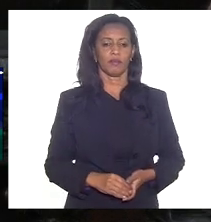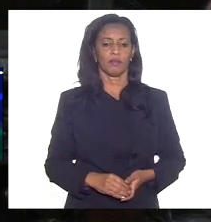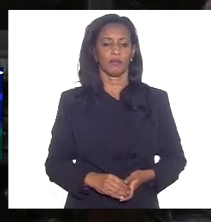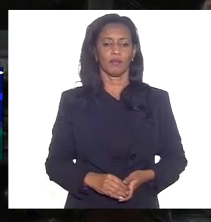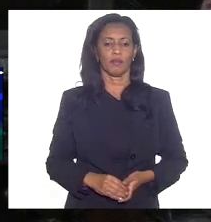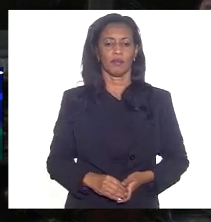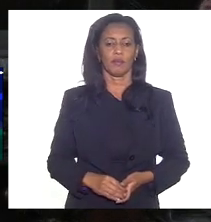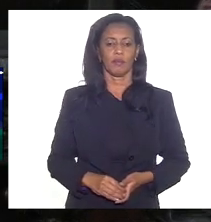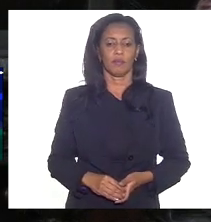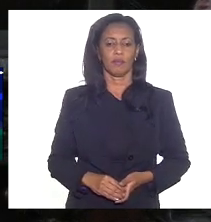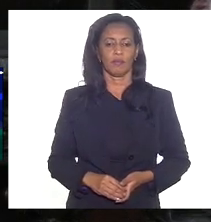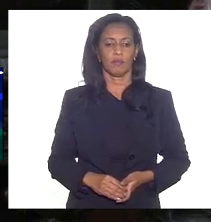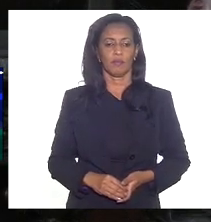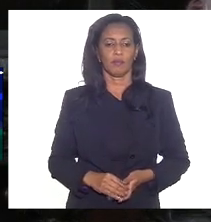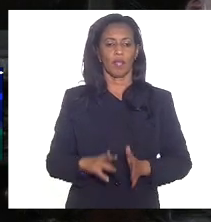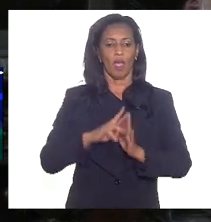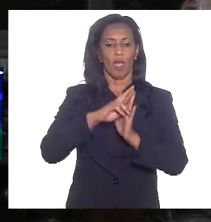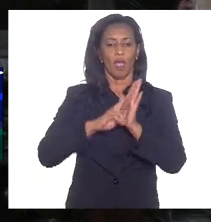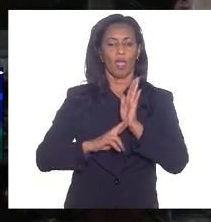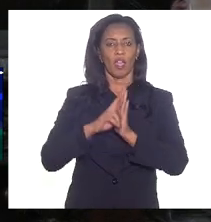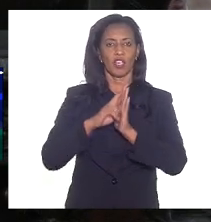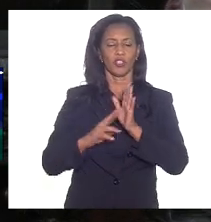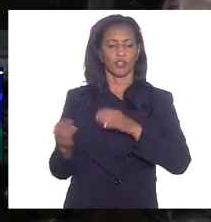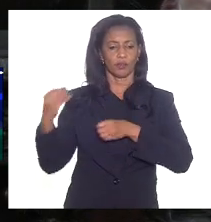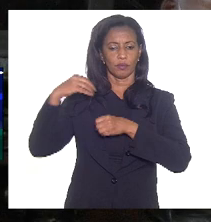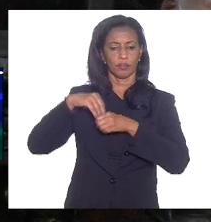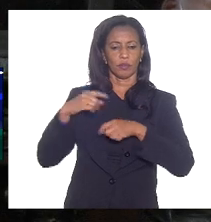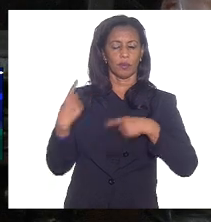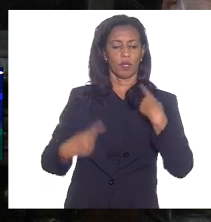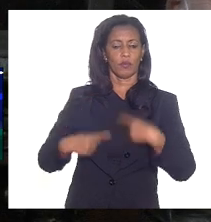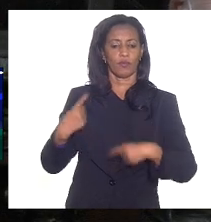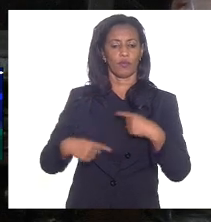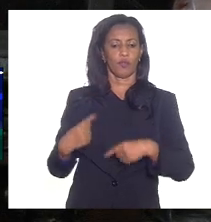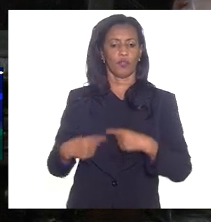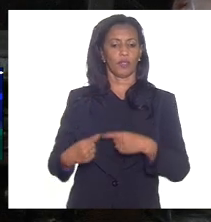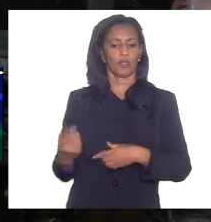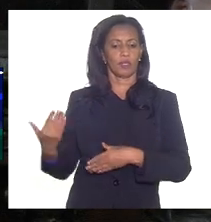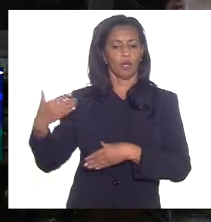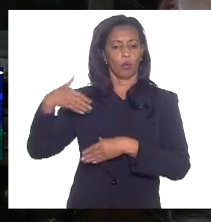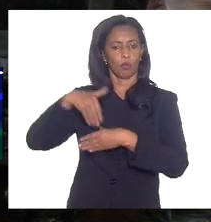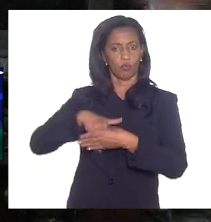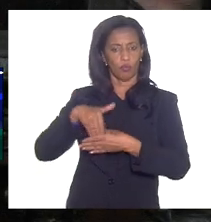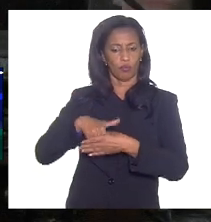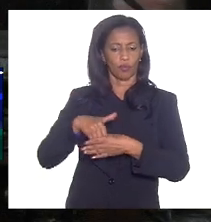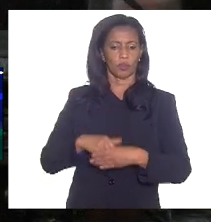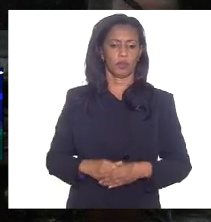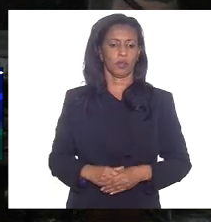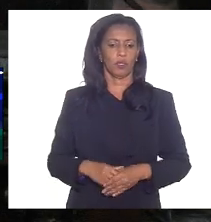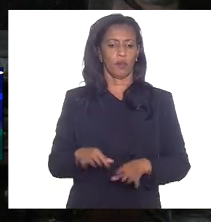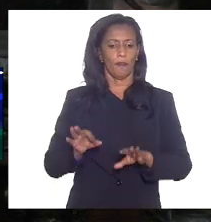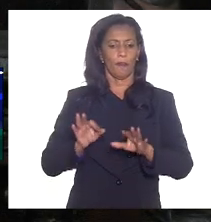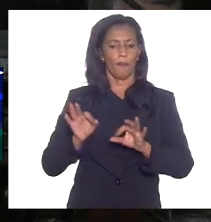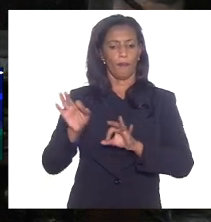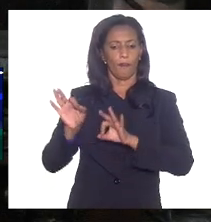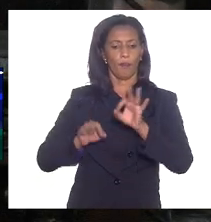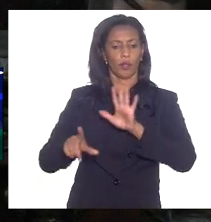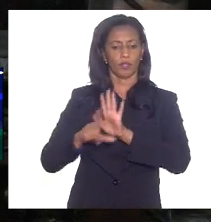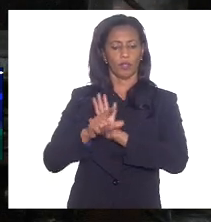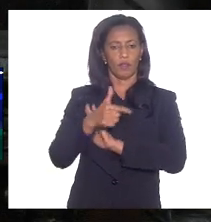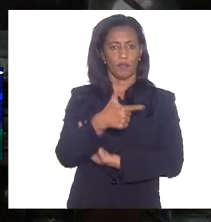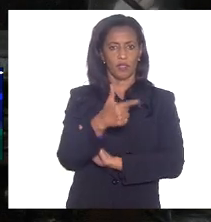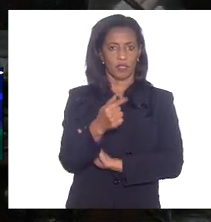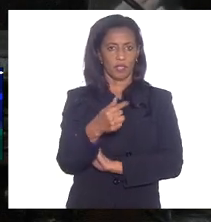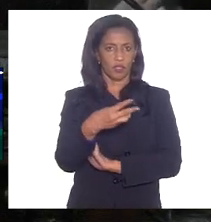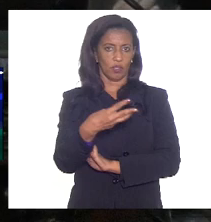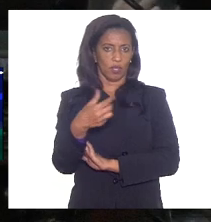artigo 47 do Regimento Interno, em tramitação ordinária. Em votação, em primeira discussão, projeto de lei 2734 de